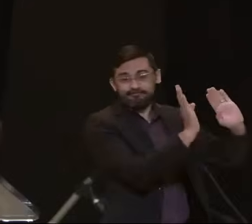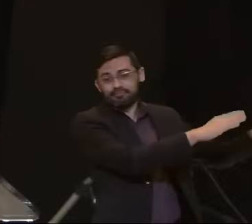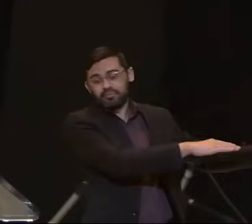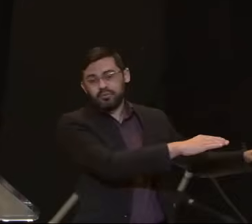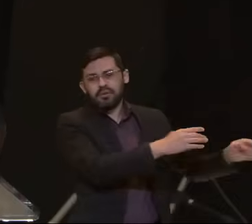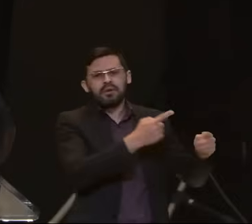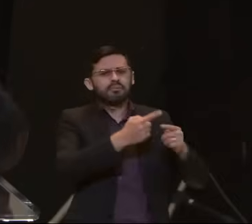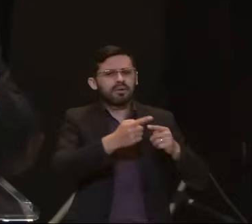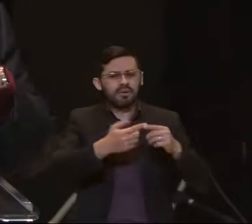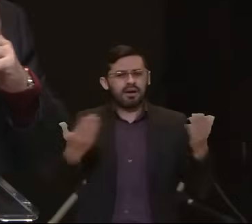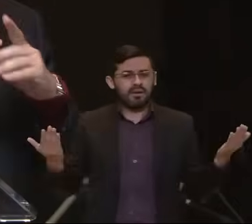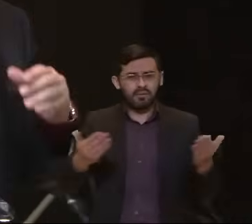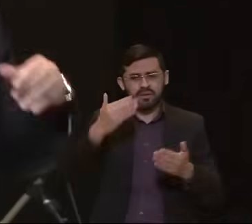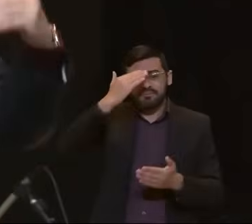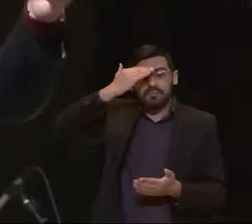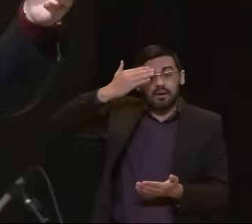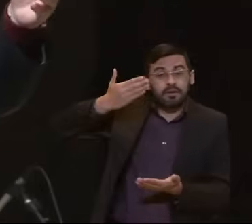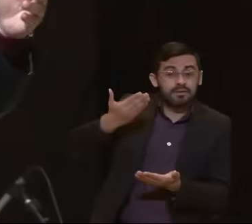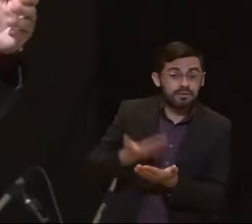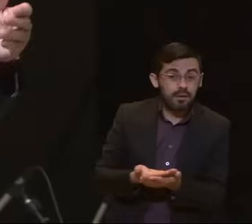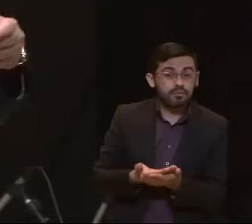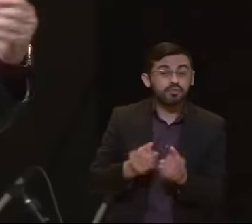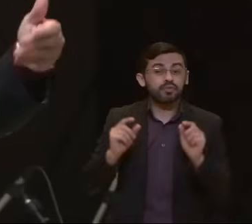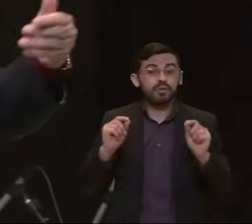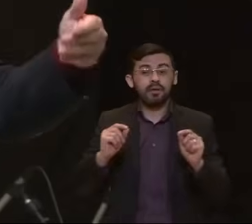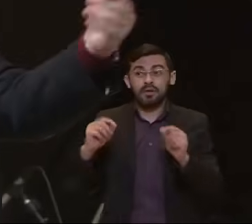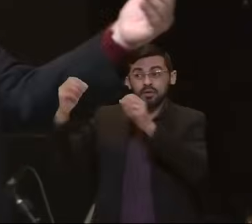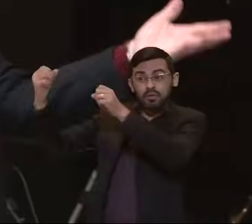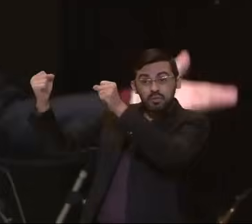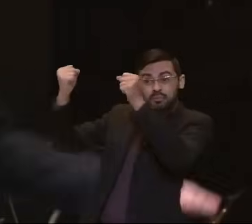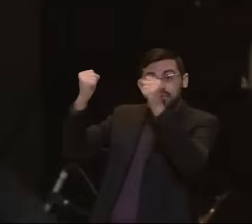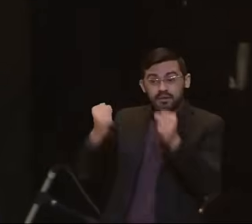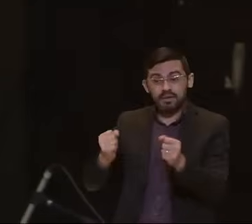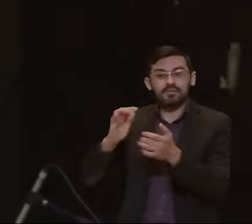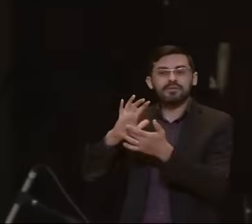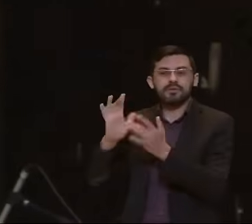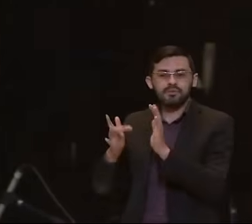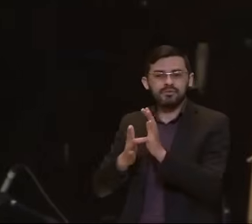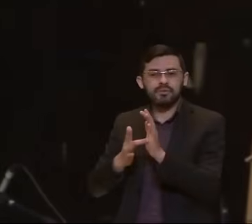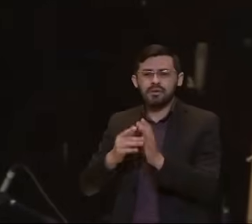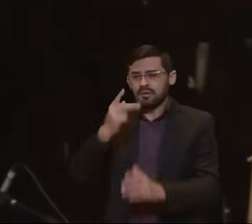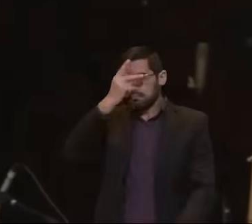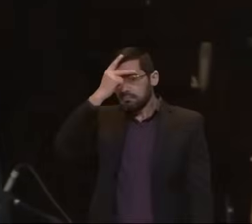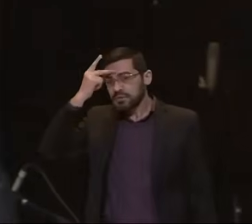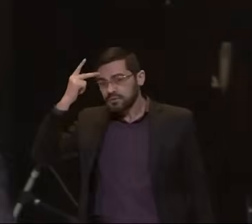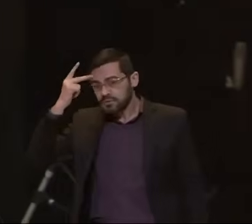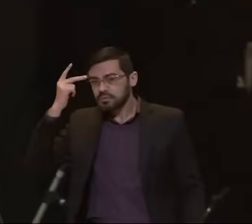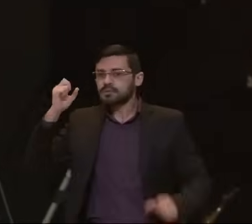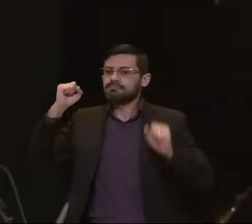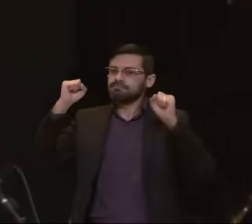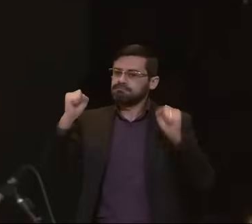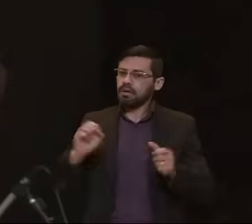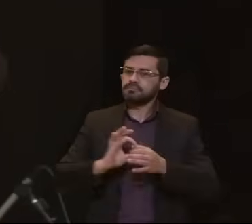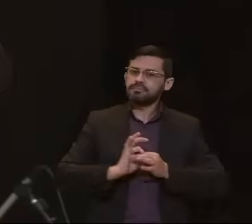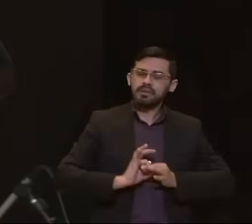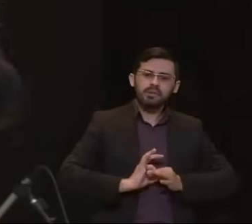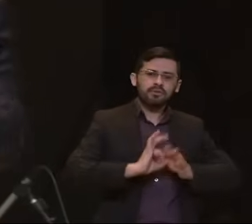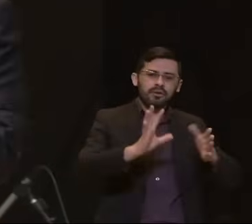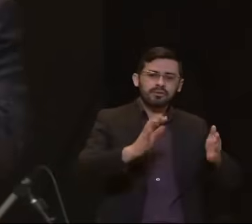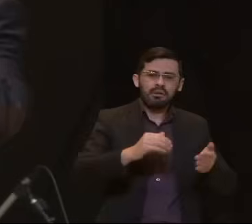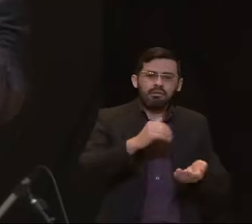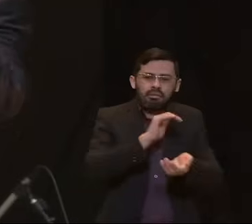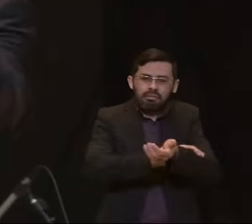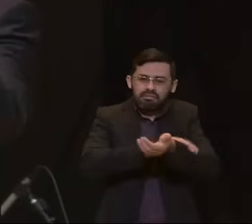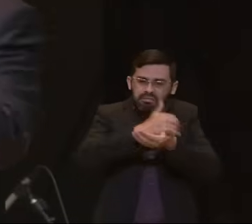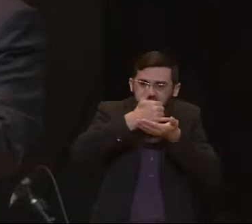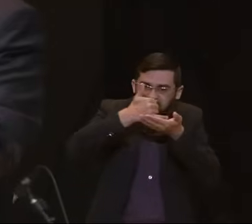gente acredita que através do poder de Jesus pessoas podem ser libertas. Pessoas podem ser libertas das